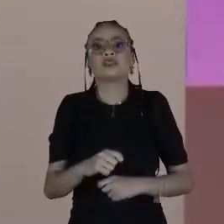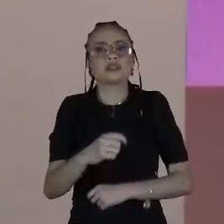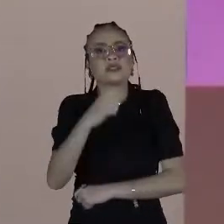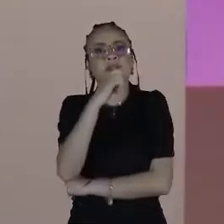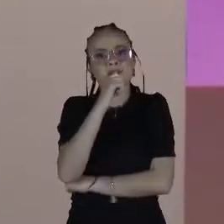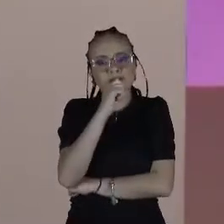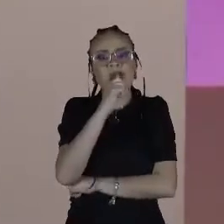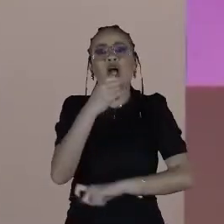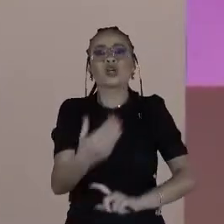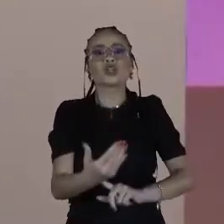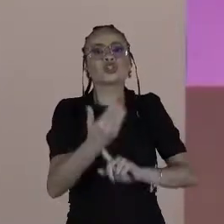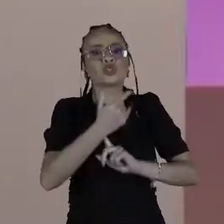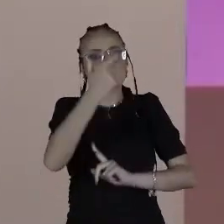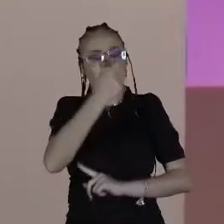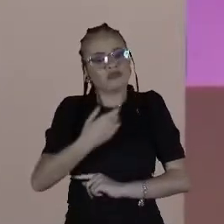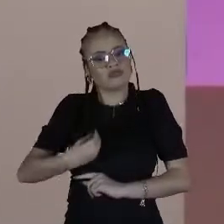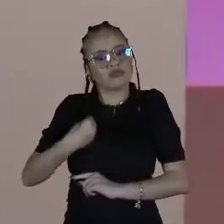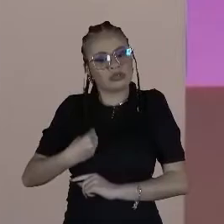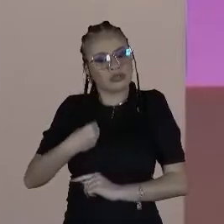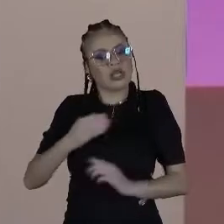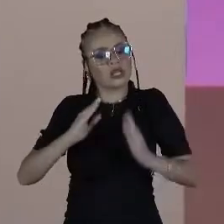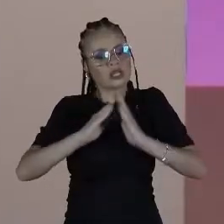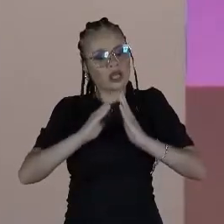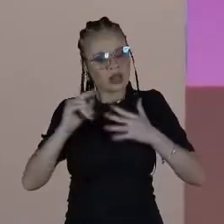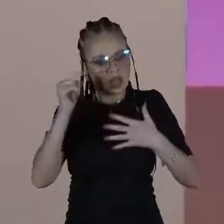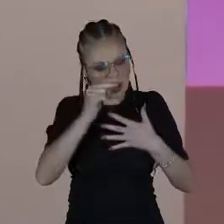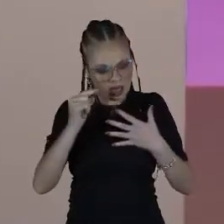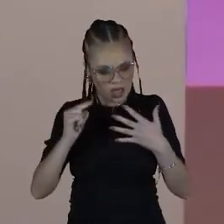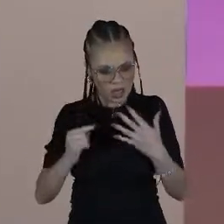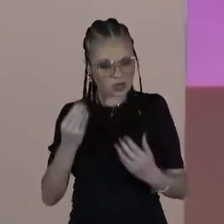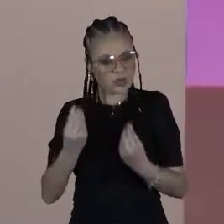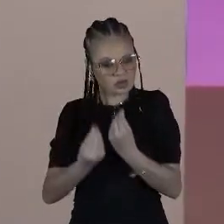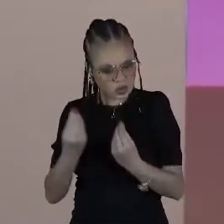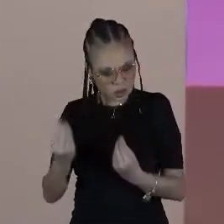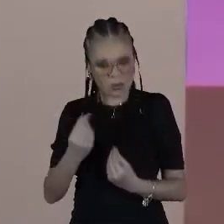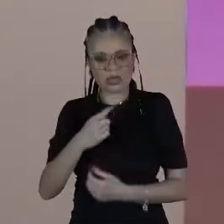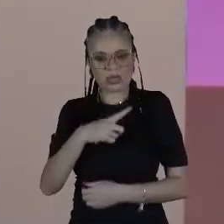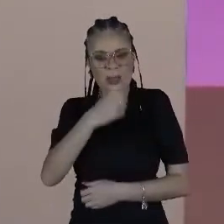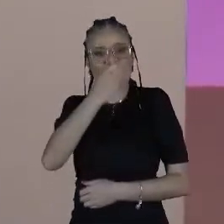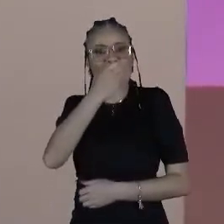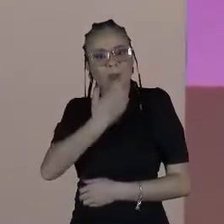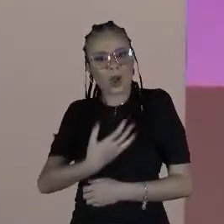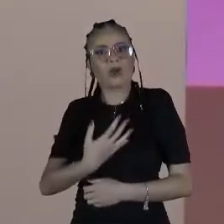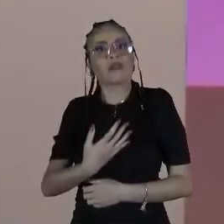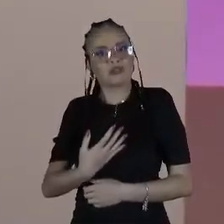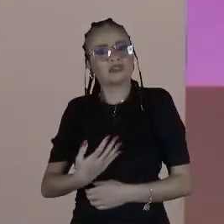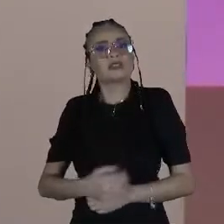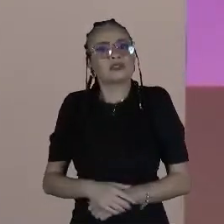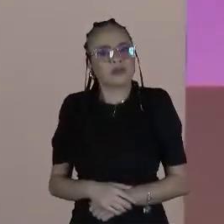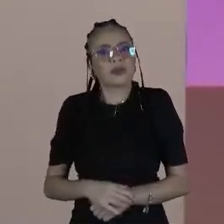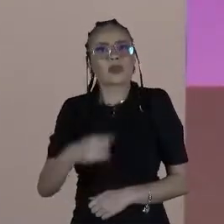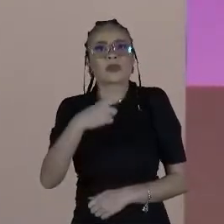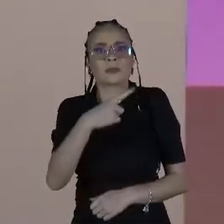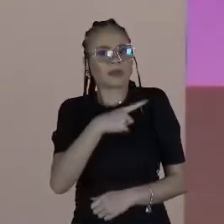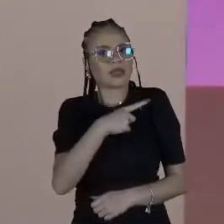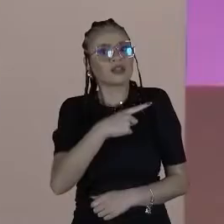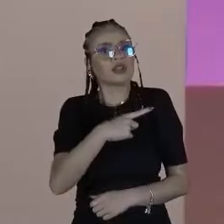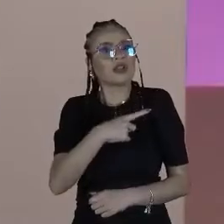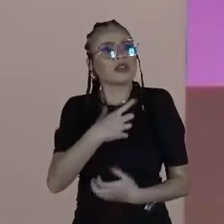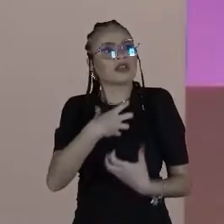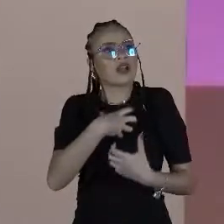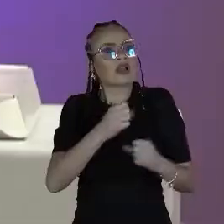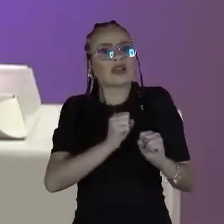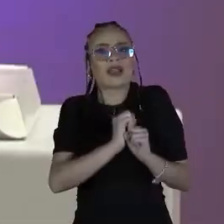do nosso estilo de vida da nossa rotina em casa e por isso eles trazem vários benefícios de forma simples e descomplicada